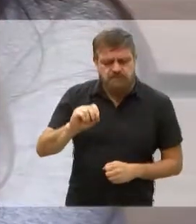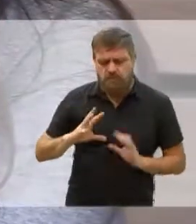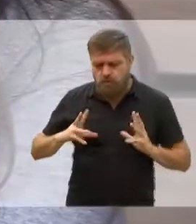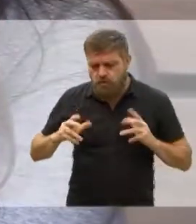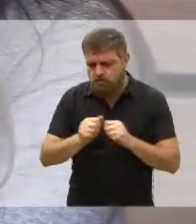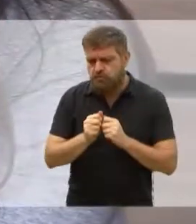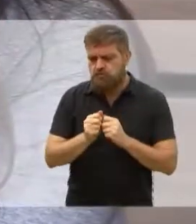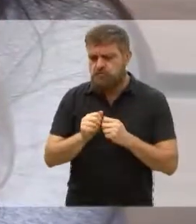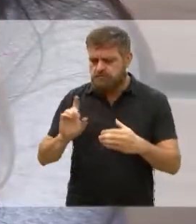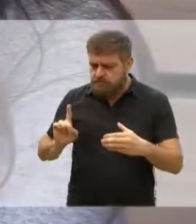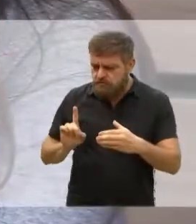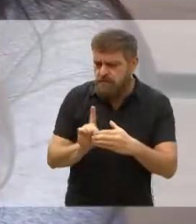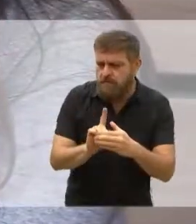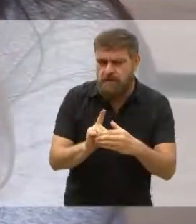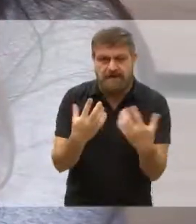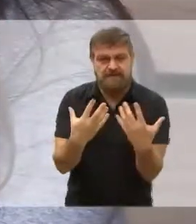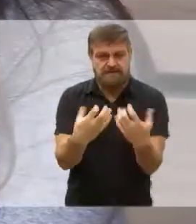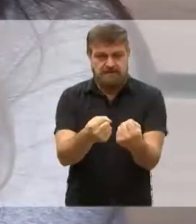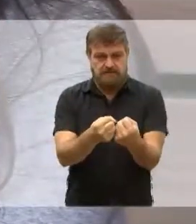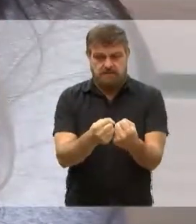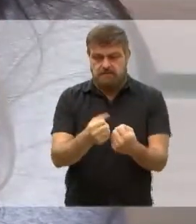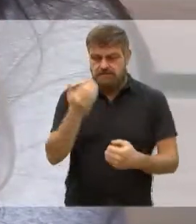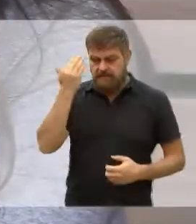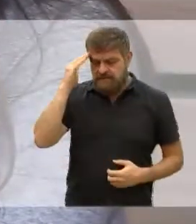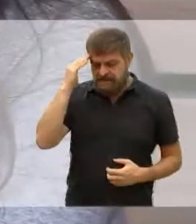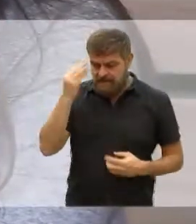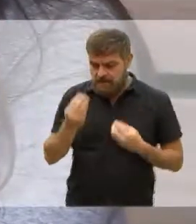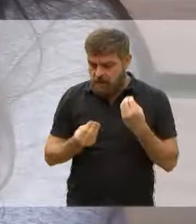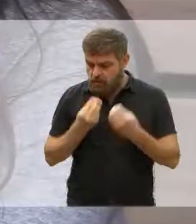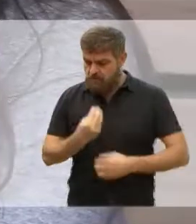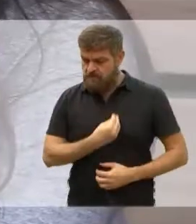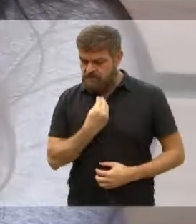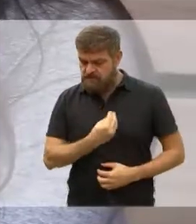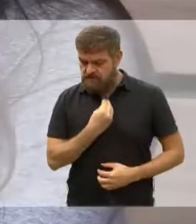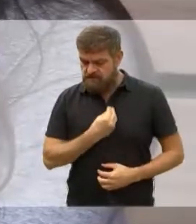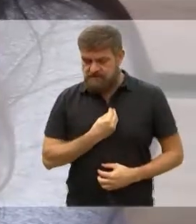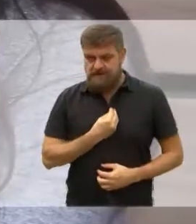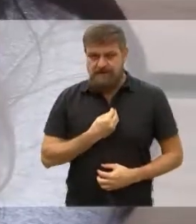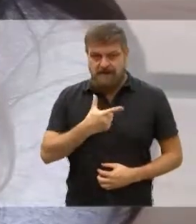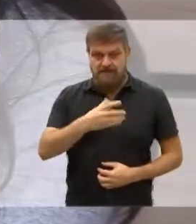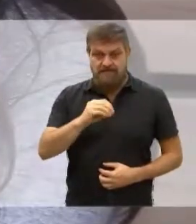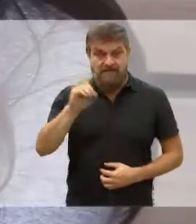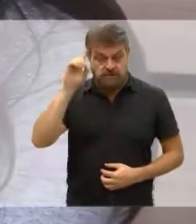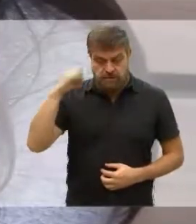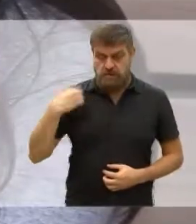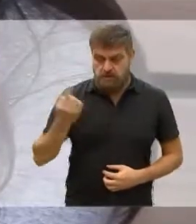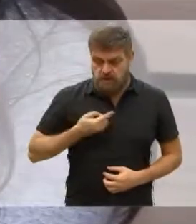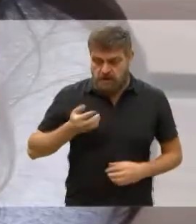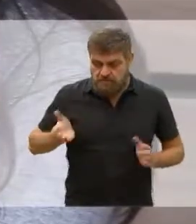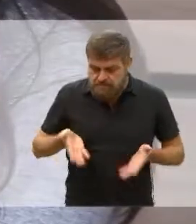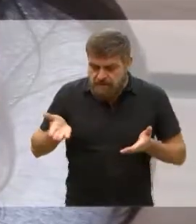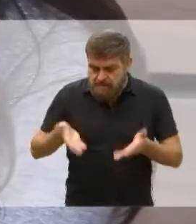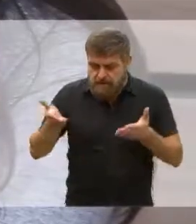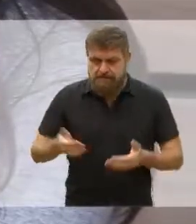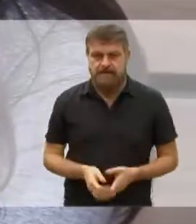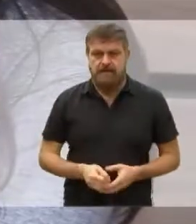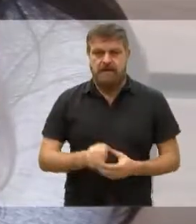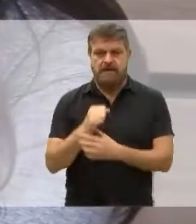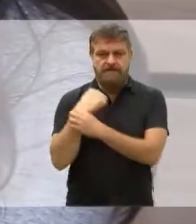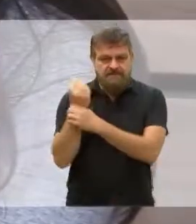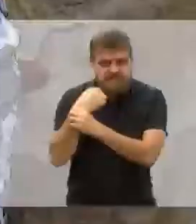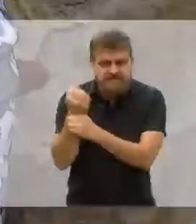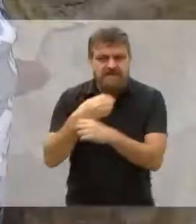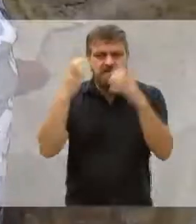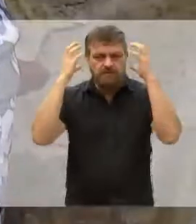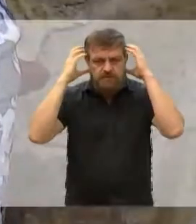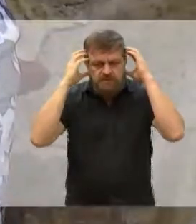avós, ninguém. A dificuldade mesmo era compreender a nova rotina, porque com 20 dias a gente já levava ela para fono, para físio, para